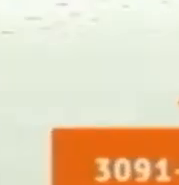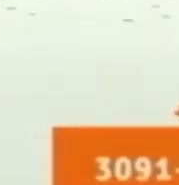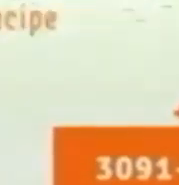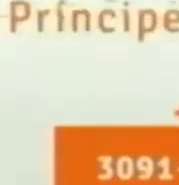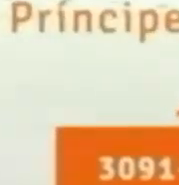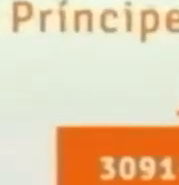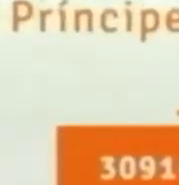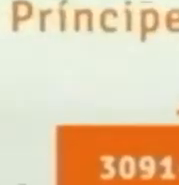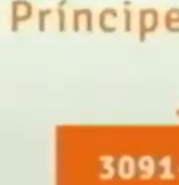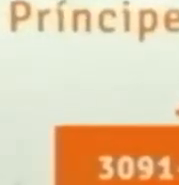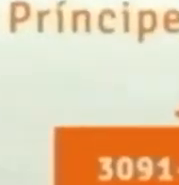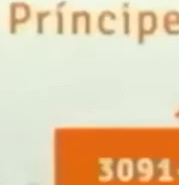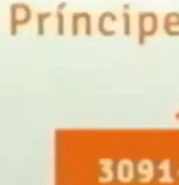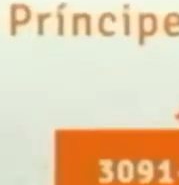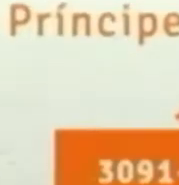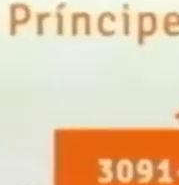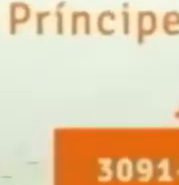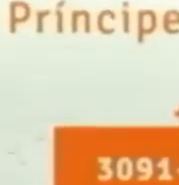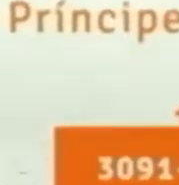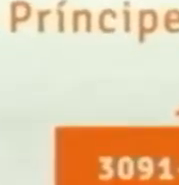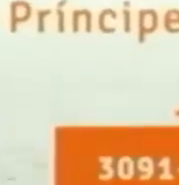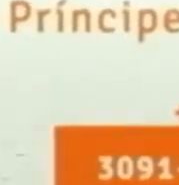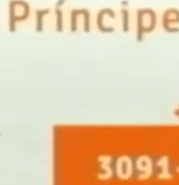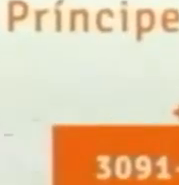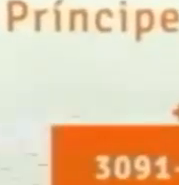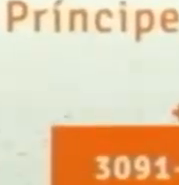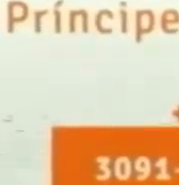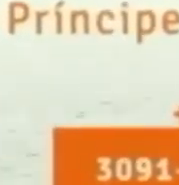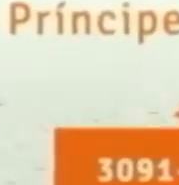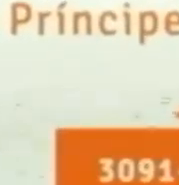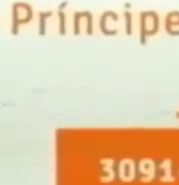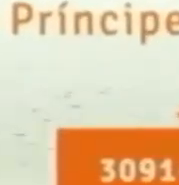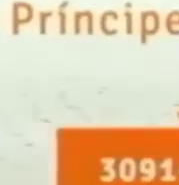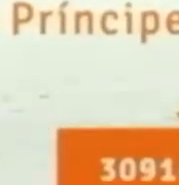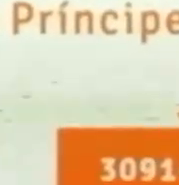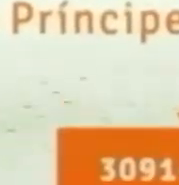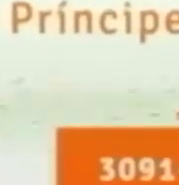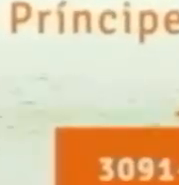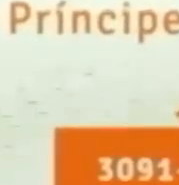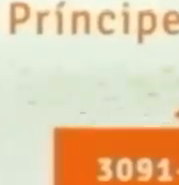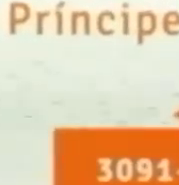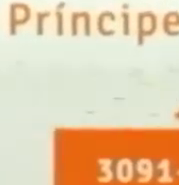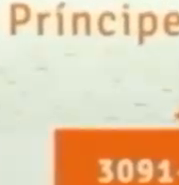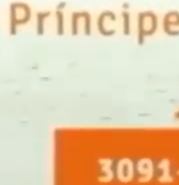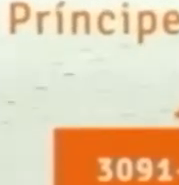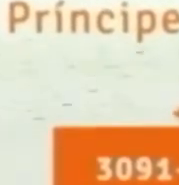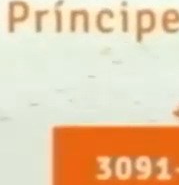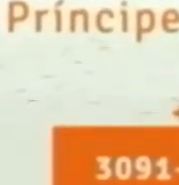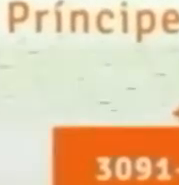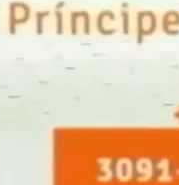Confira agora a nossa agenda. Maturidade. Passeio no Barco Príncipe em Joinville.